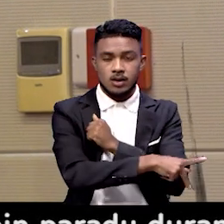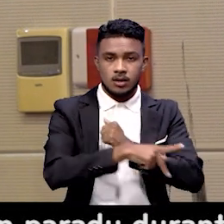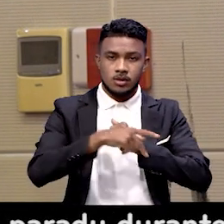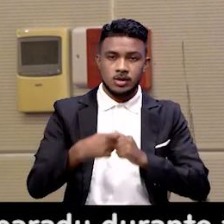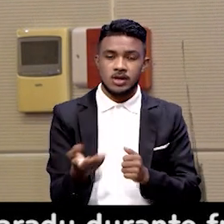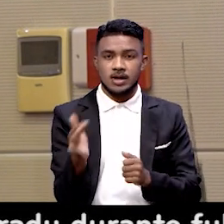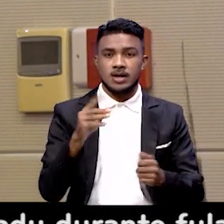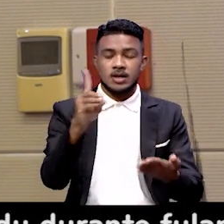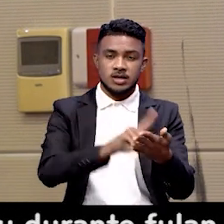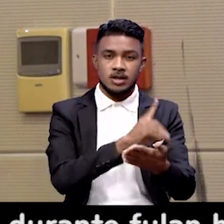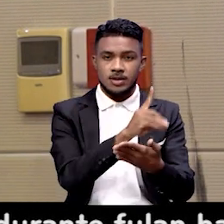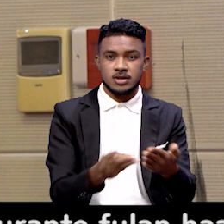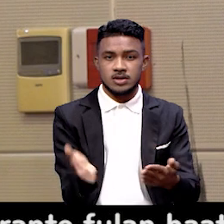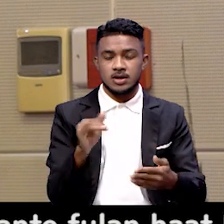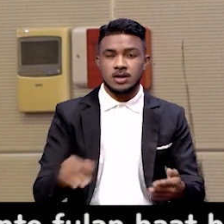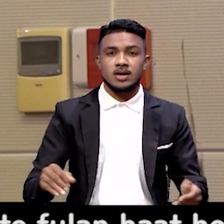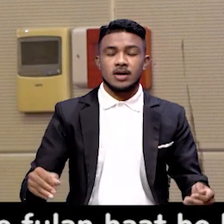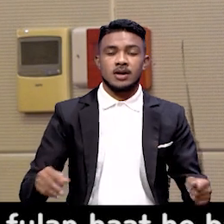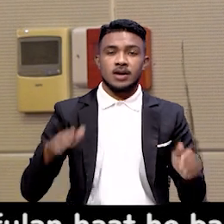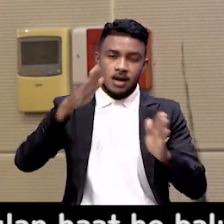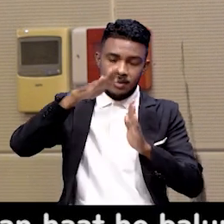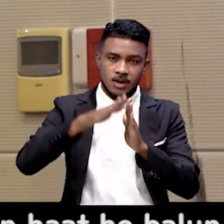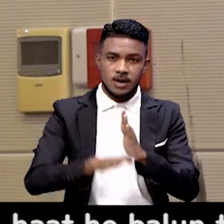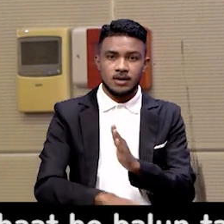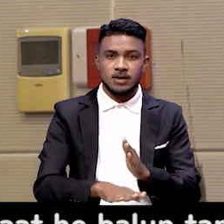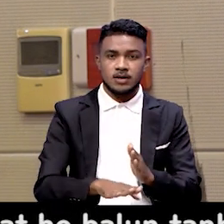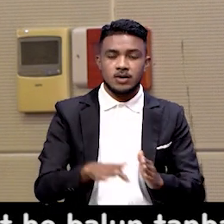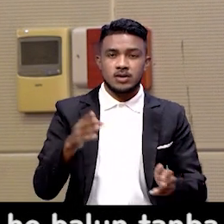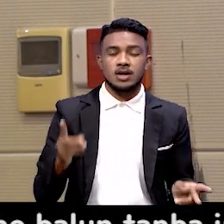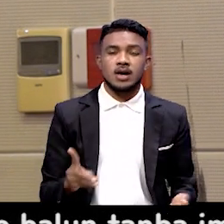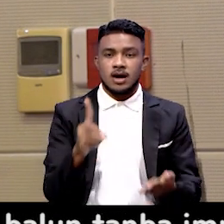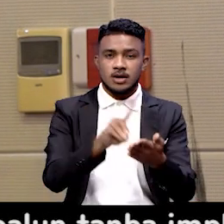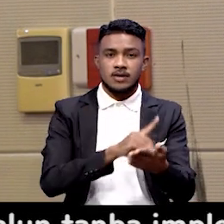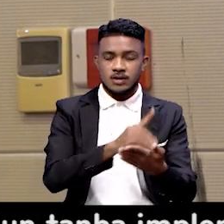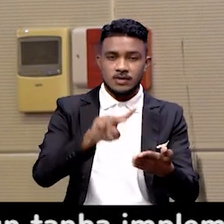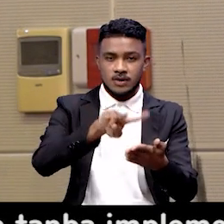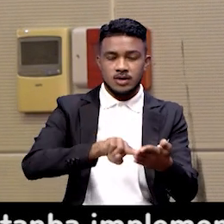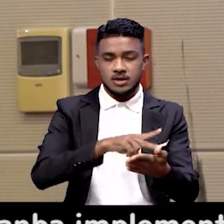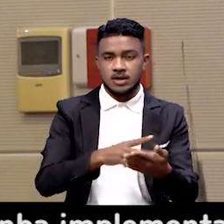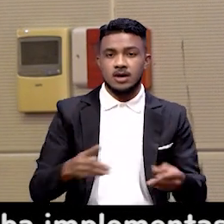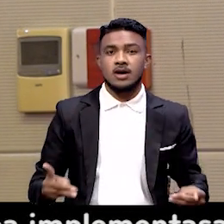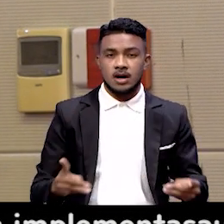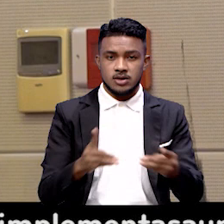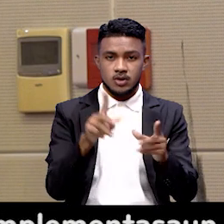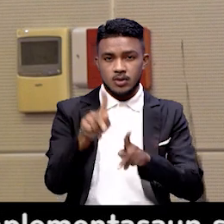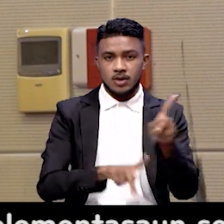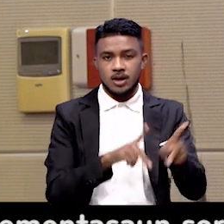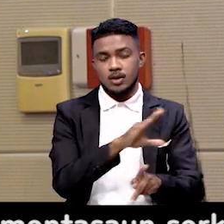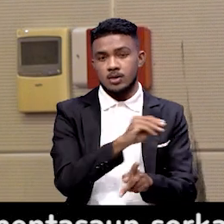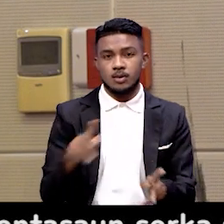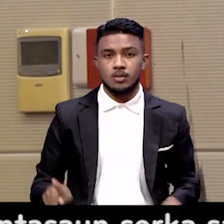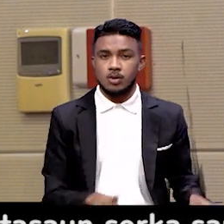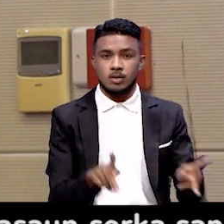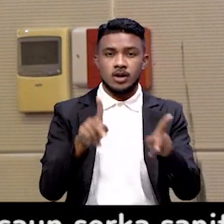pessoas, ao combate à violência contra a mulher e a criança e à proteção do meio ambiente em prol da saúde pública e